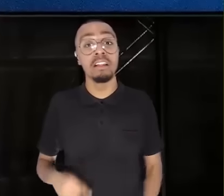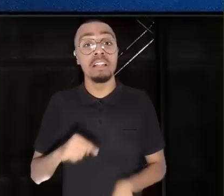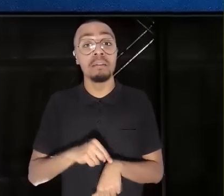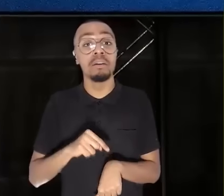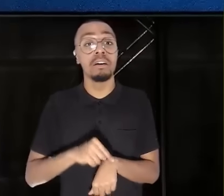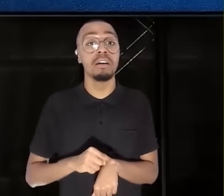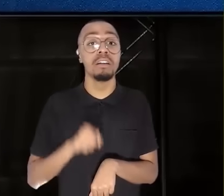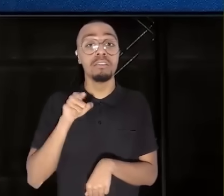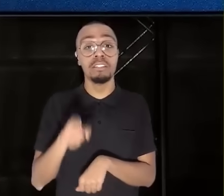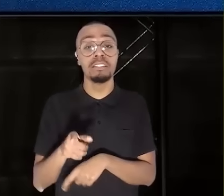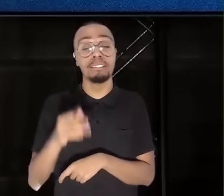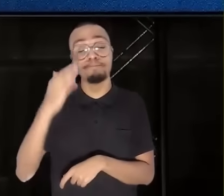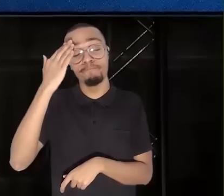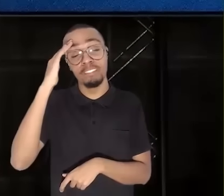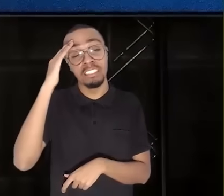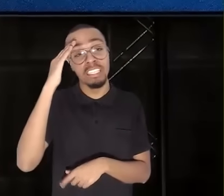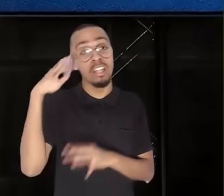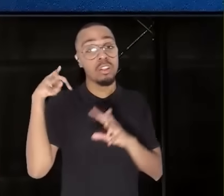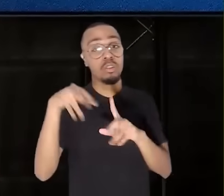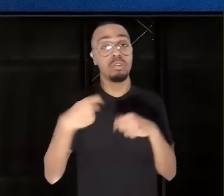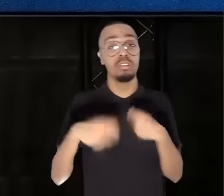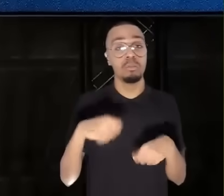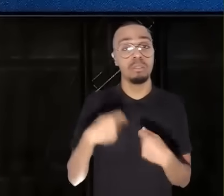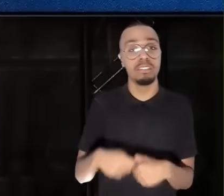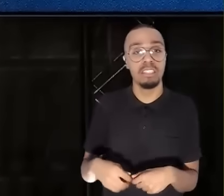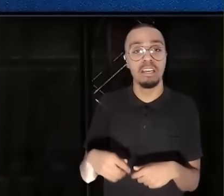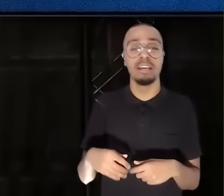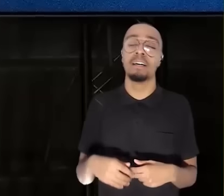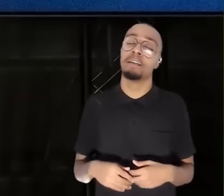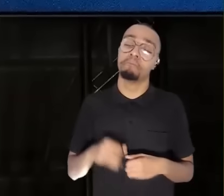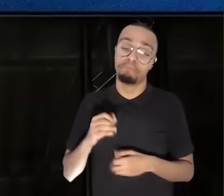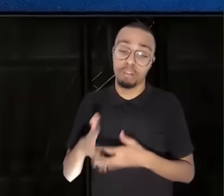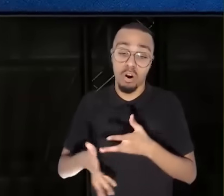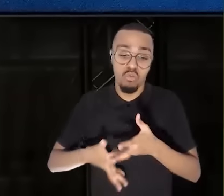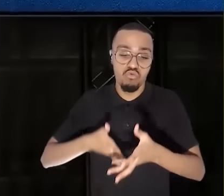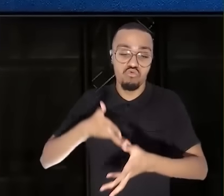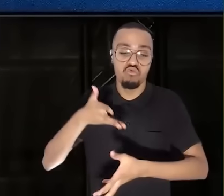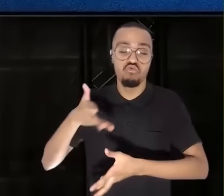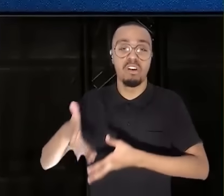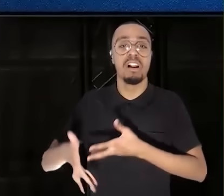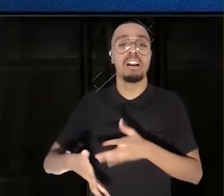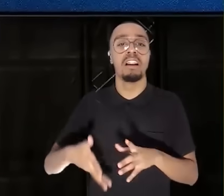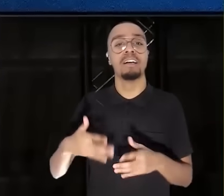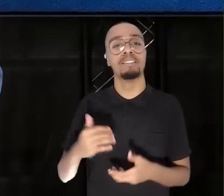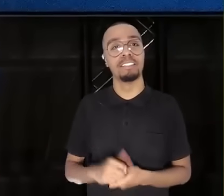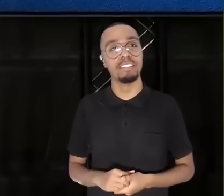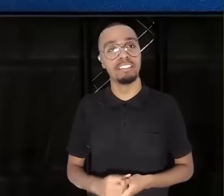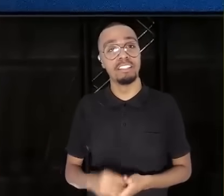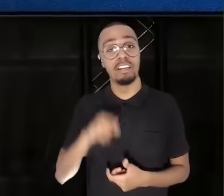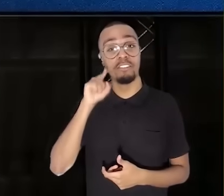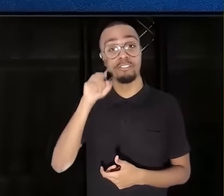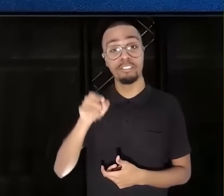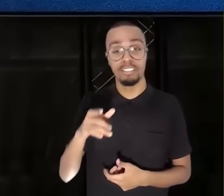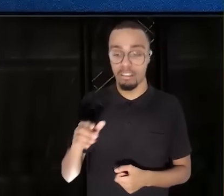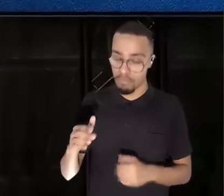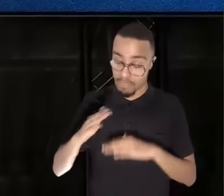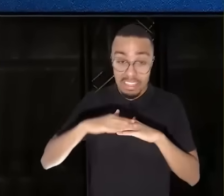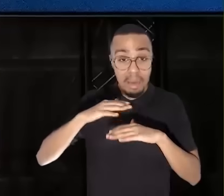hora de você entender que tudo que você precisa é usar a palavra, é abrir essa boca cheia de